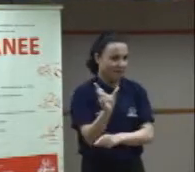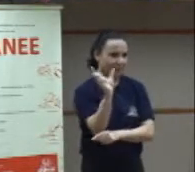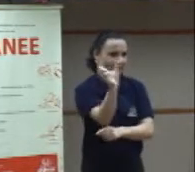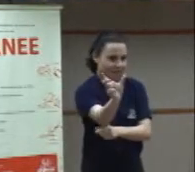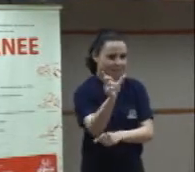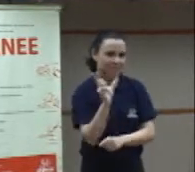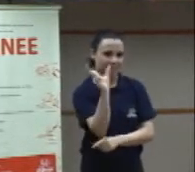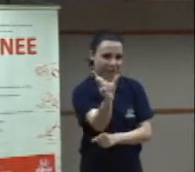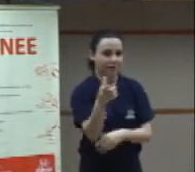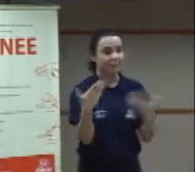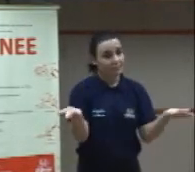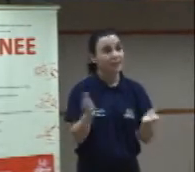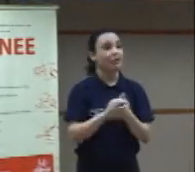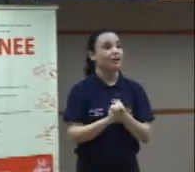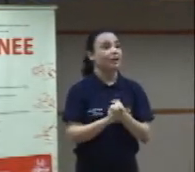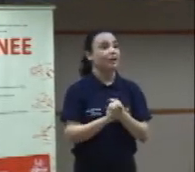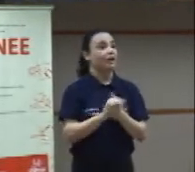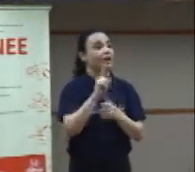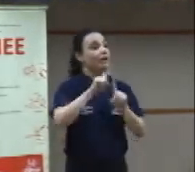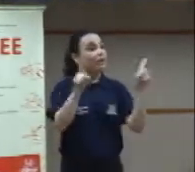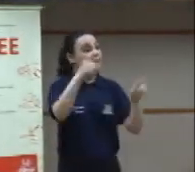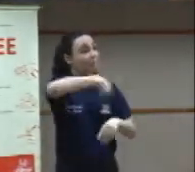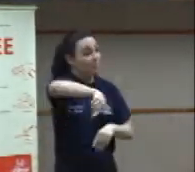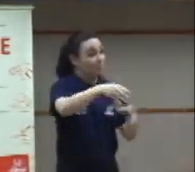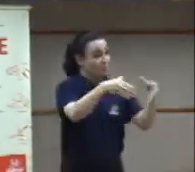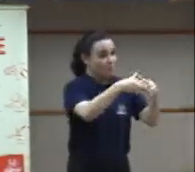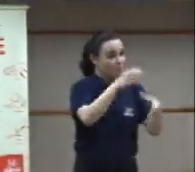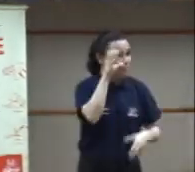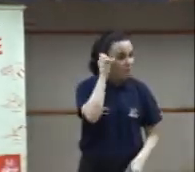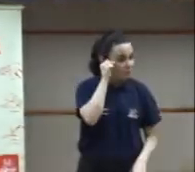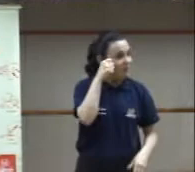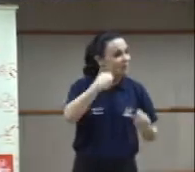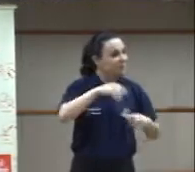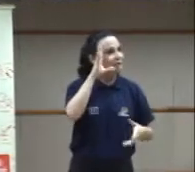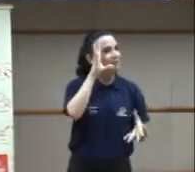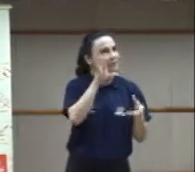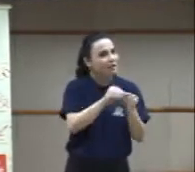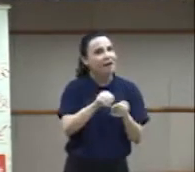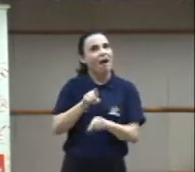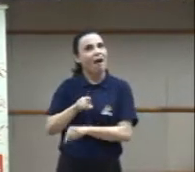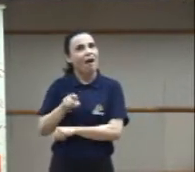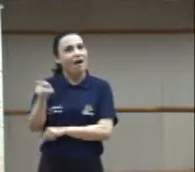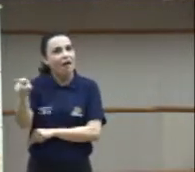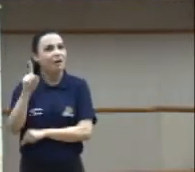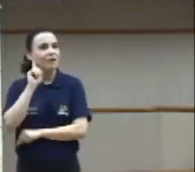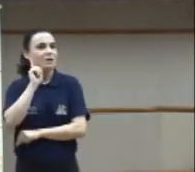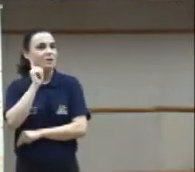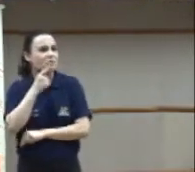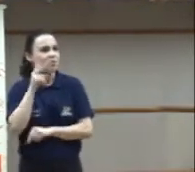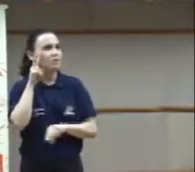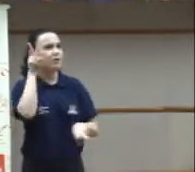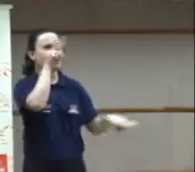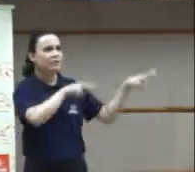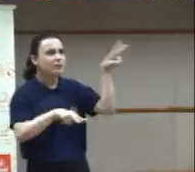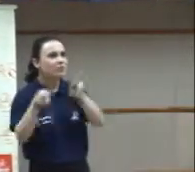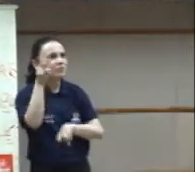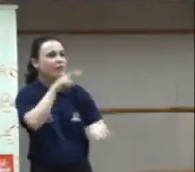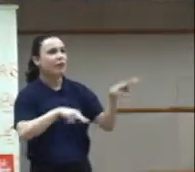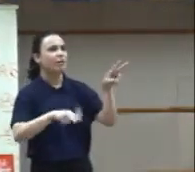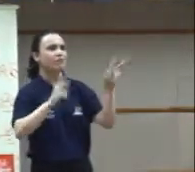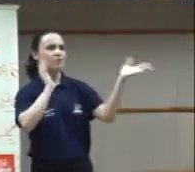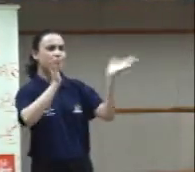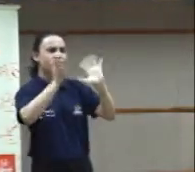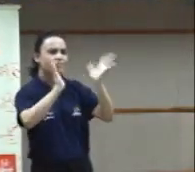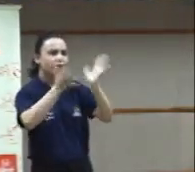de ambas as partes, né? Mais da parte das pessoas que ouvem, que não entendem essa